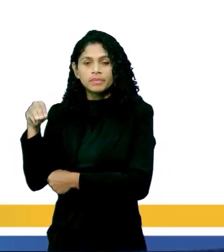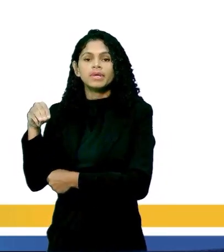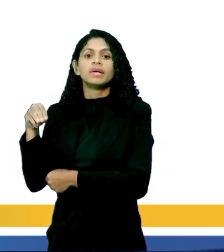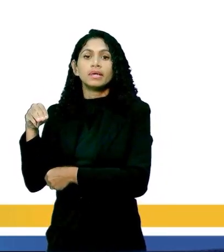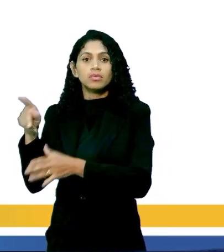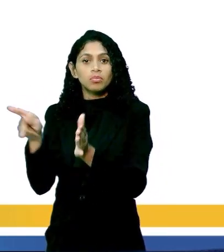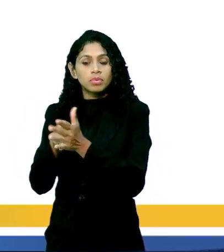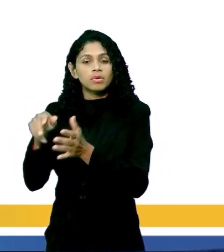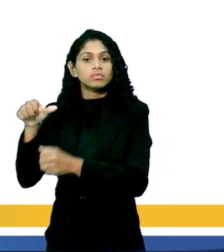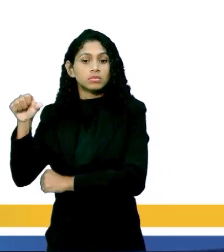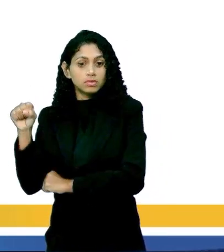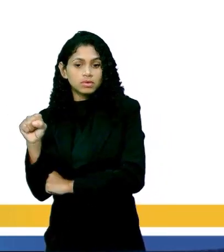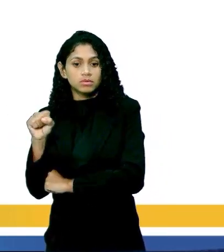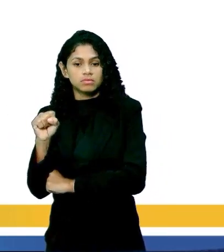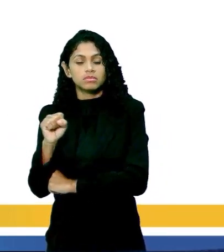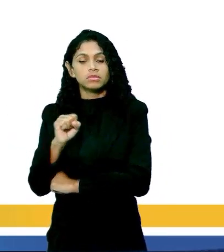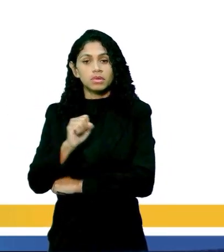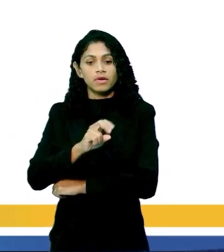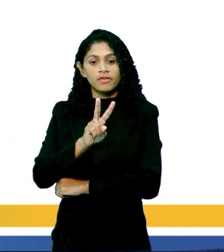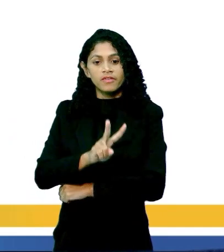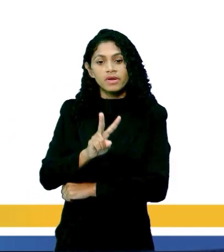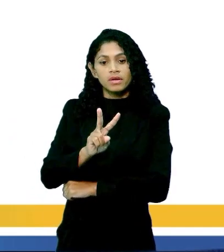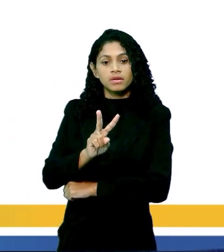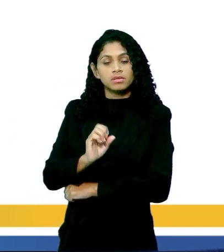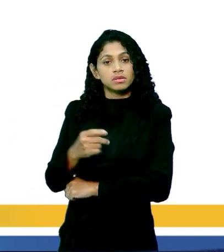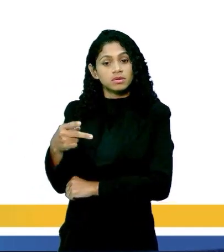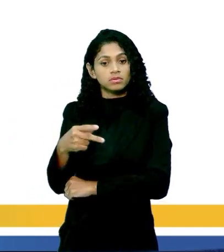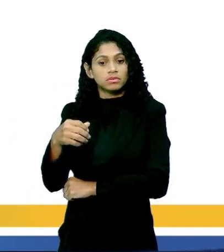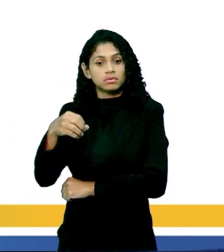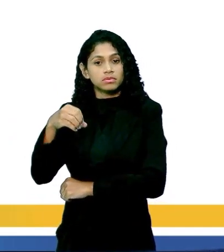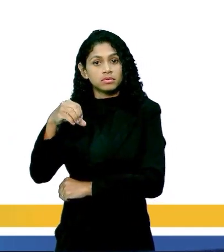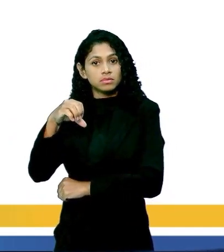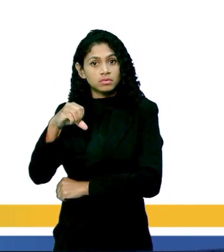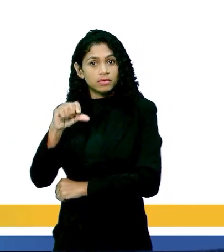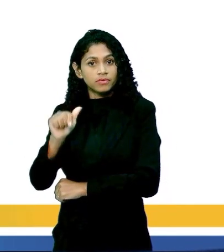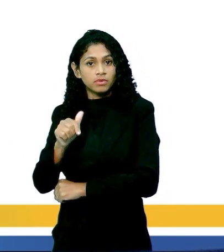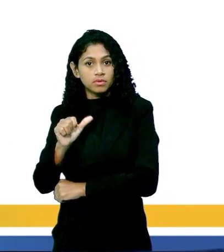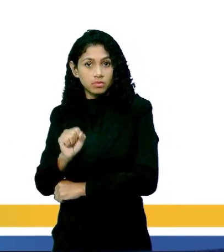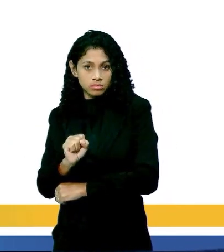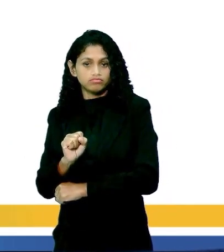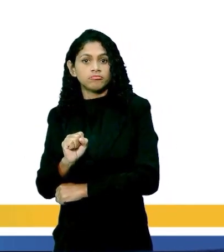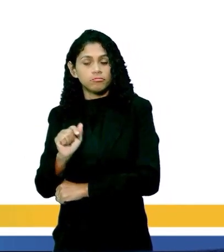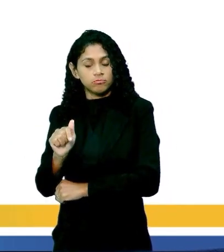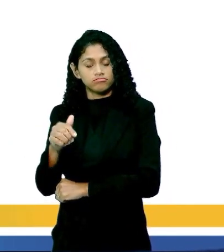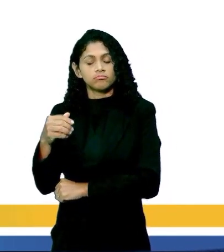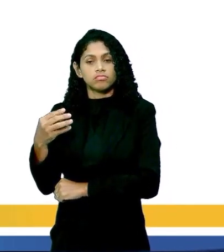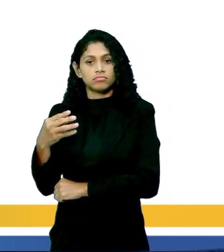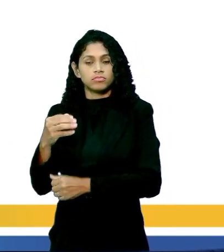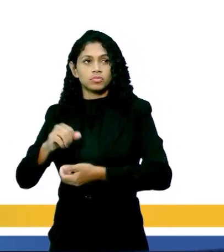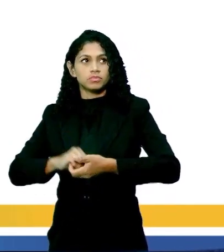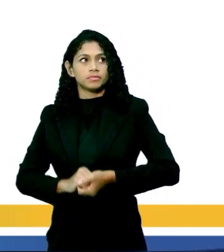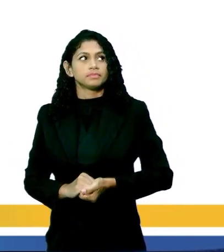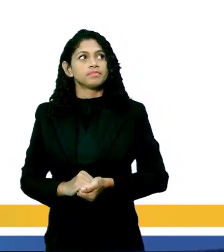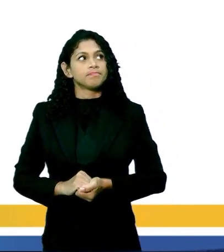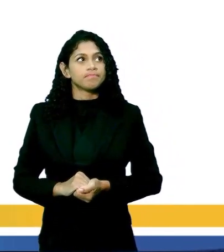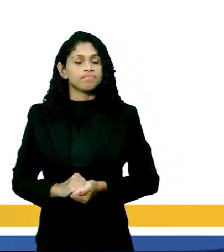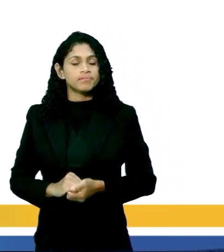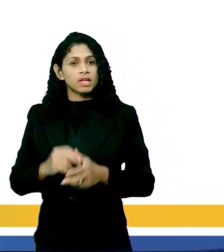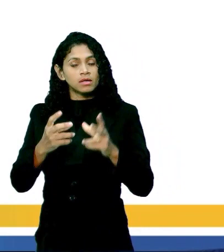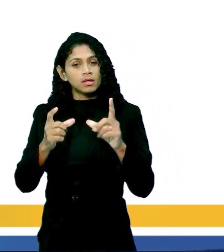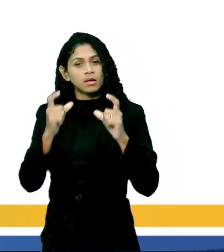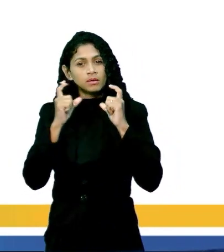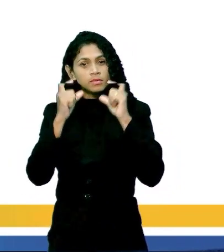10 segundos, que vai ser 98 metros por segundo. Então, nesse exemplo, a gente observa que